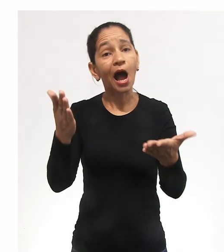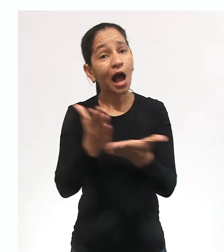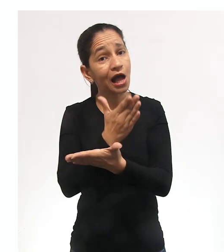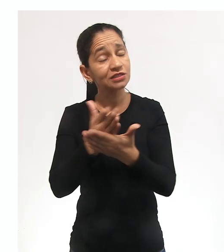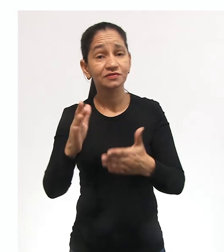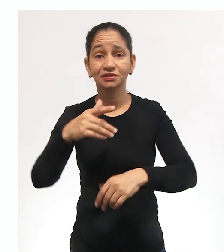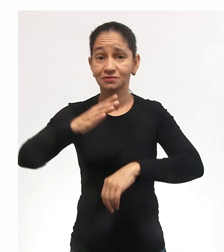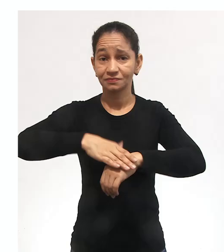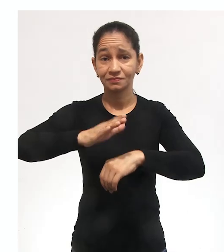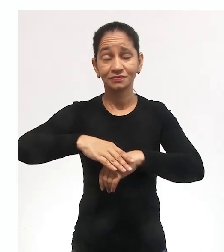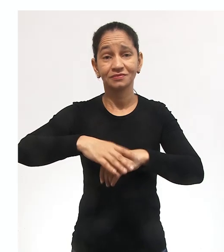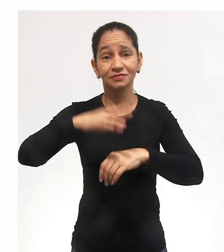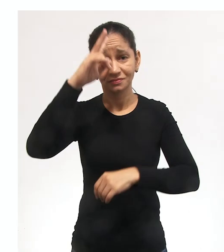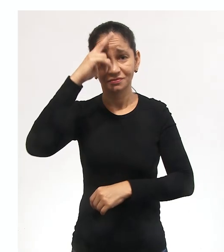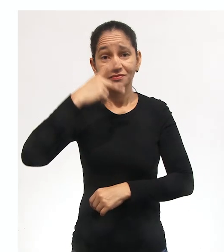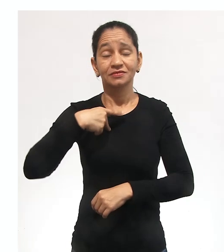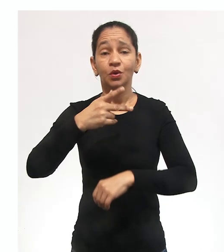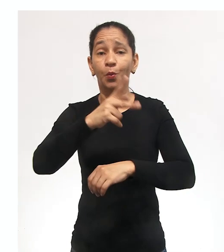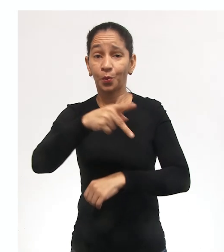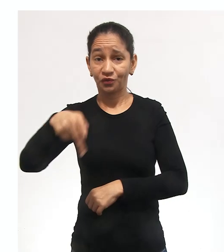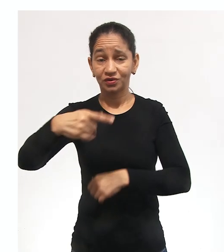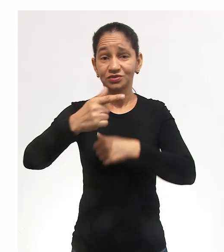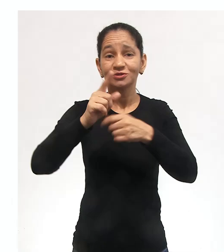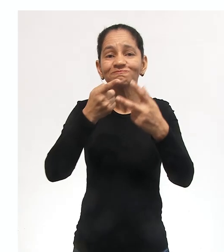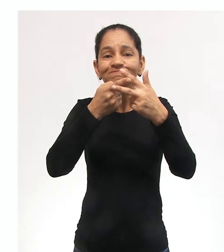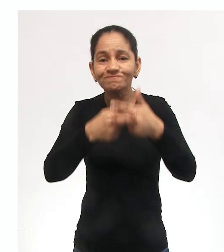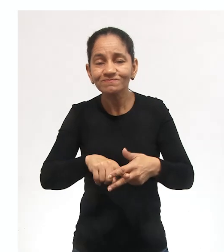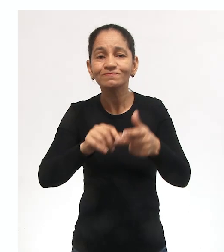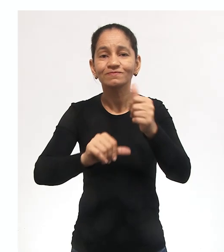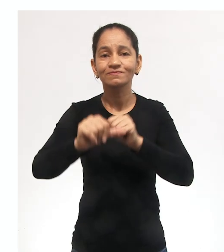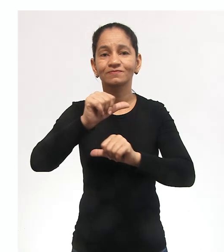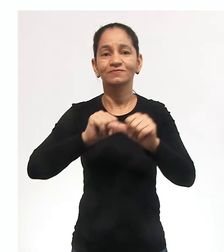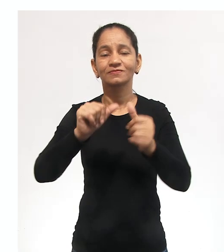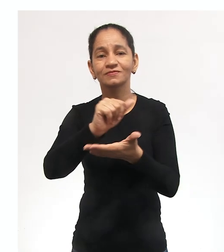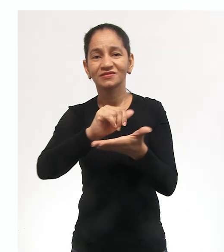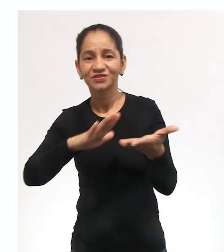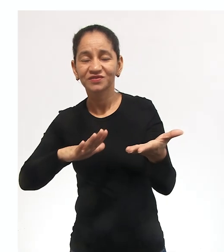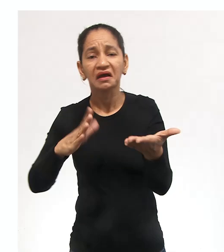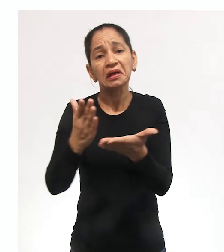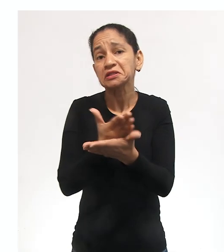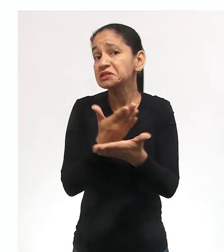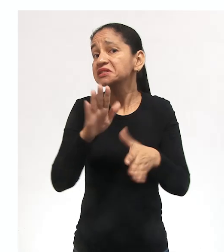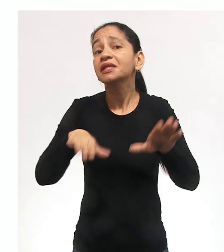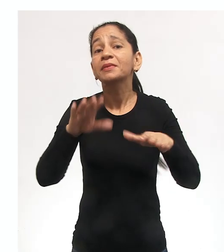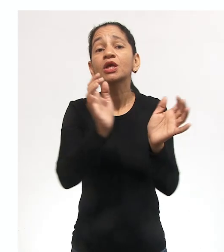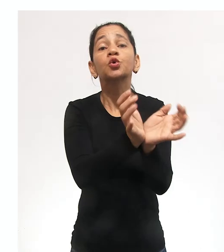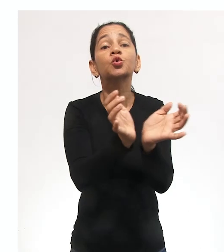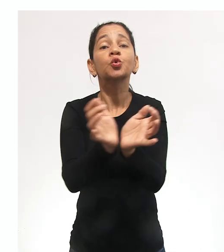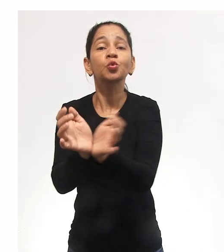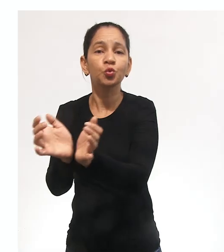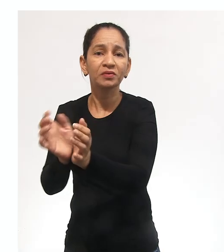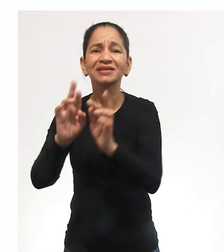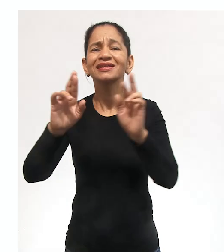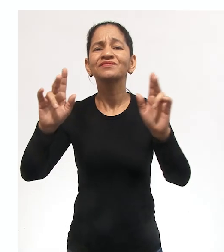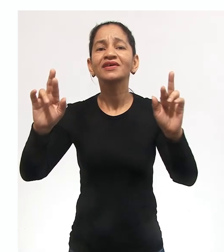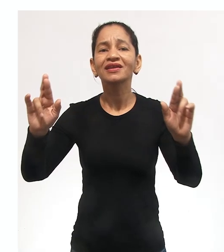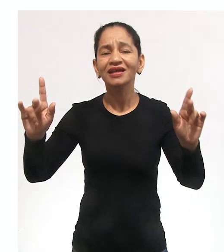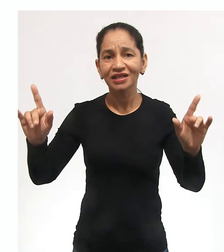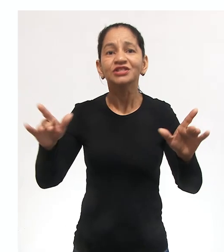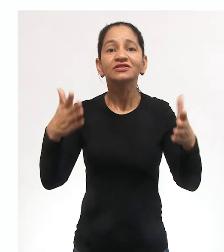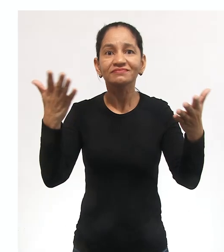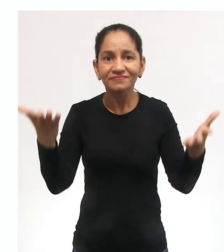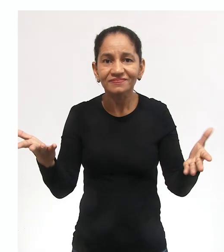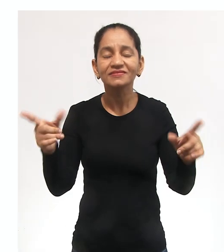prática pedagógica, ou seja, ajustar a atividade. Além dessa reflexão que